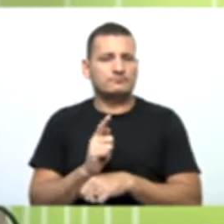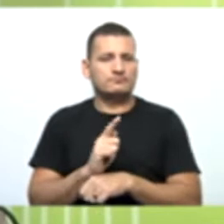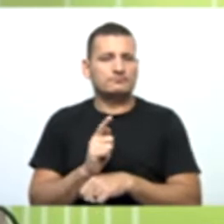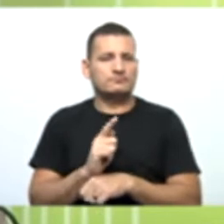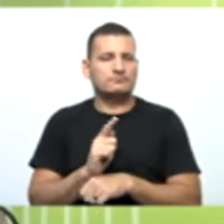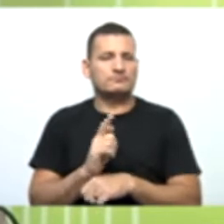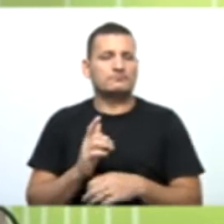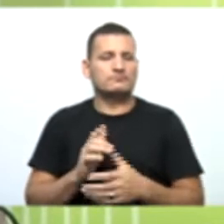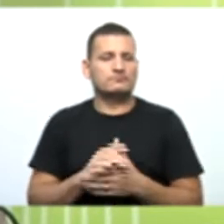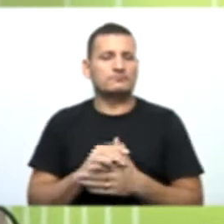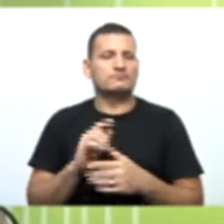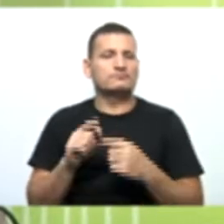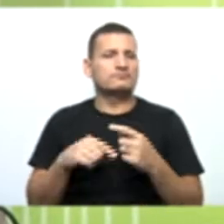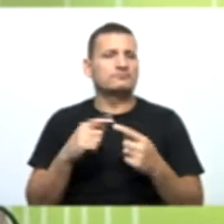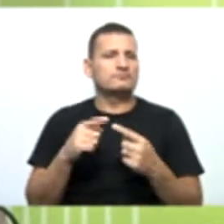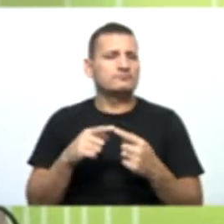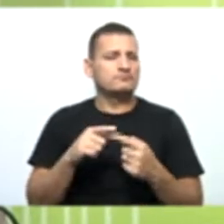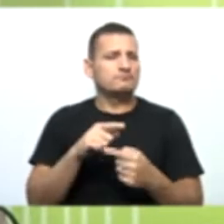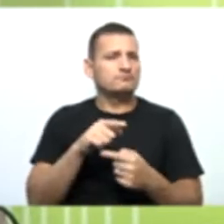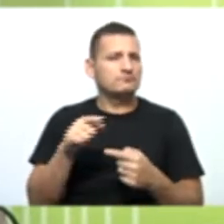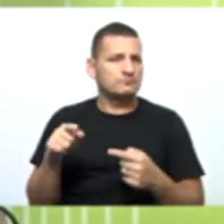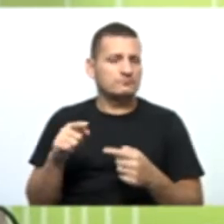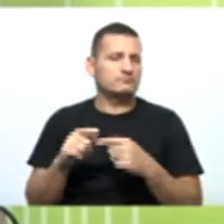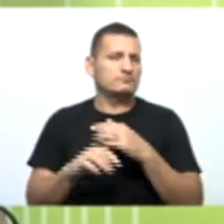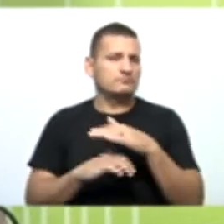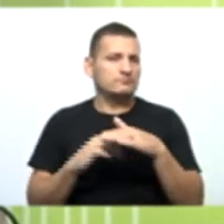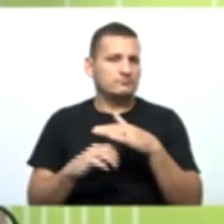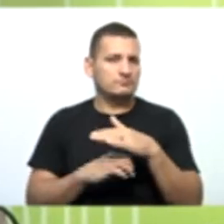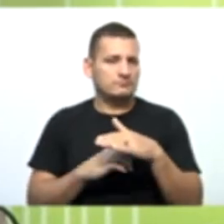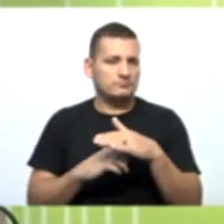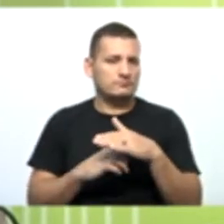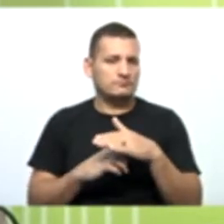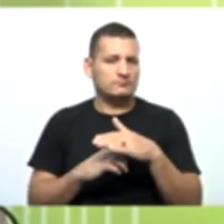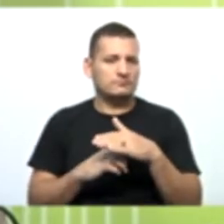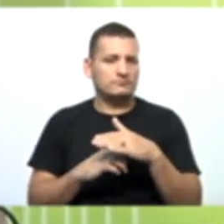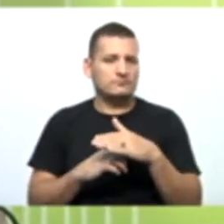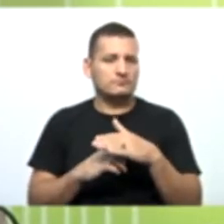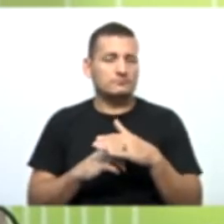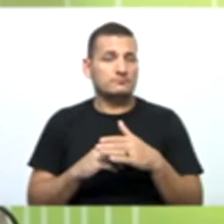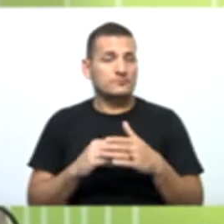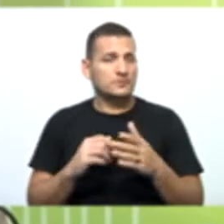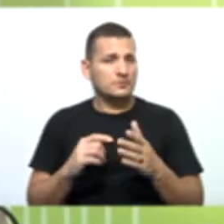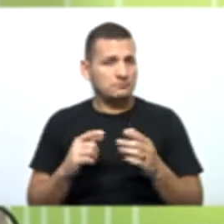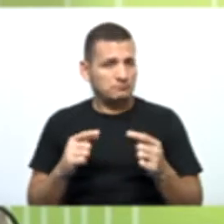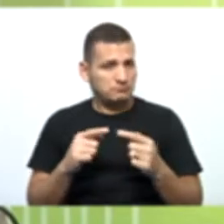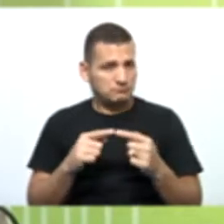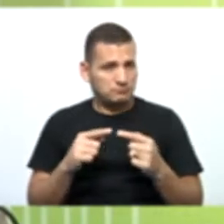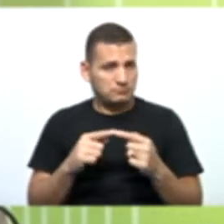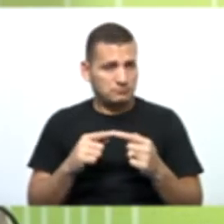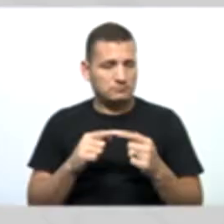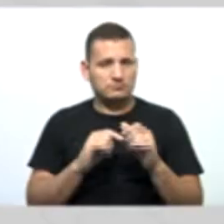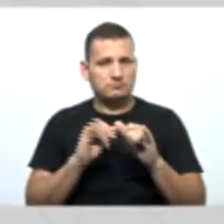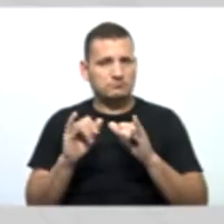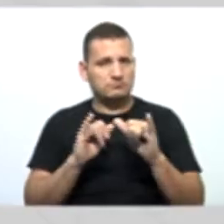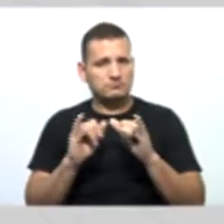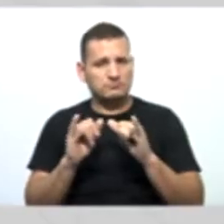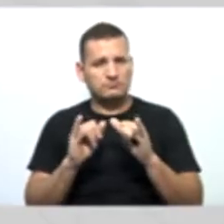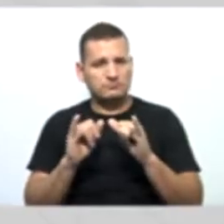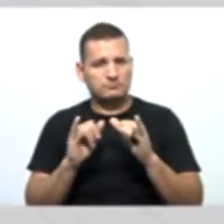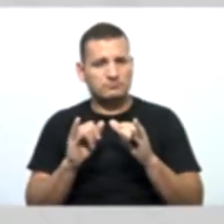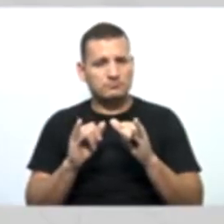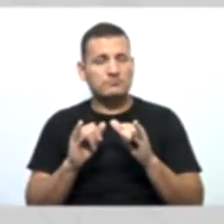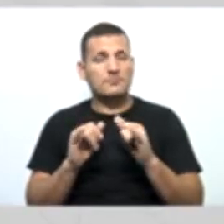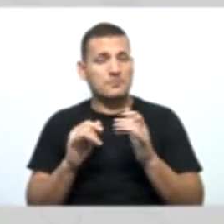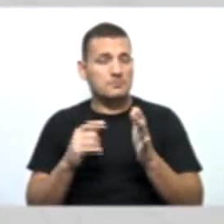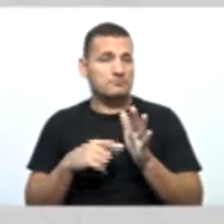é o objetivo dessas instituições, né? Dessas empresas? Está relacionado aqui, ó, a informação? Essa é a